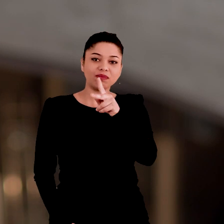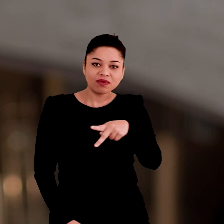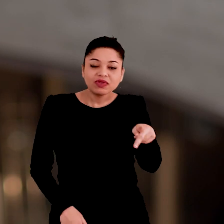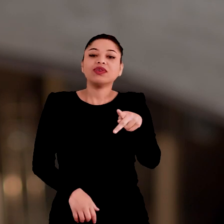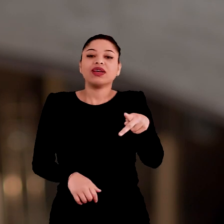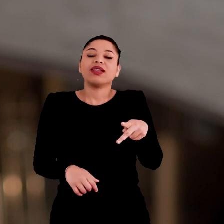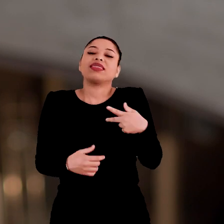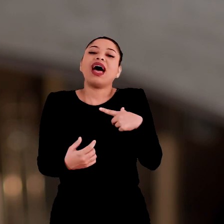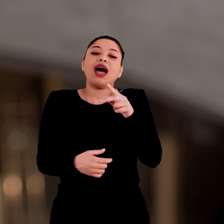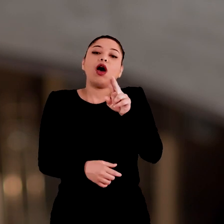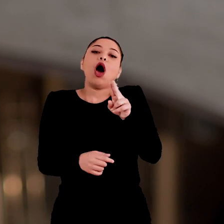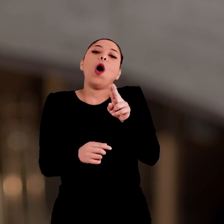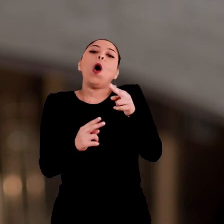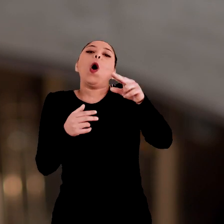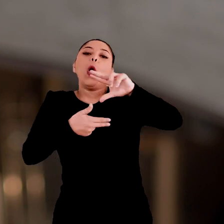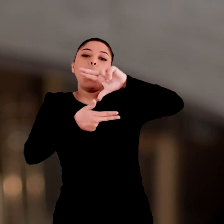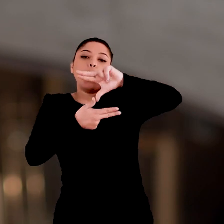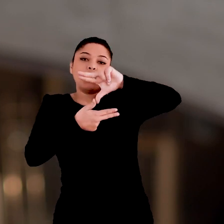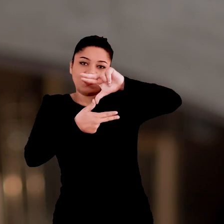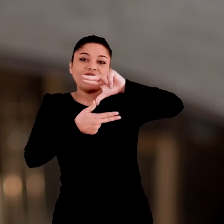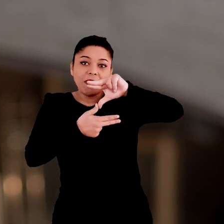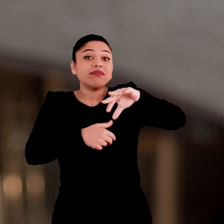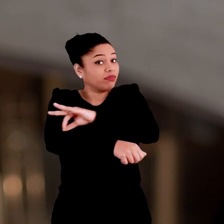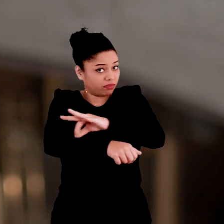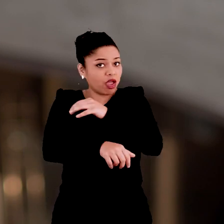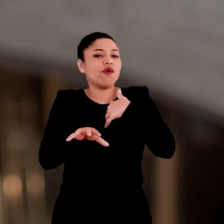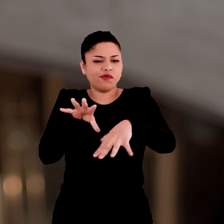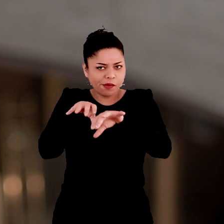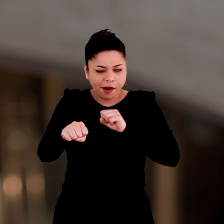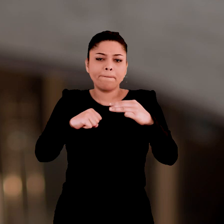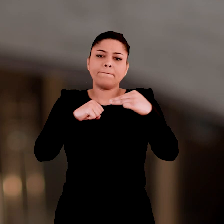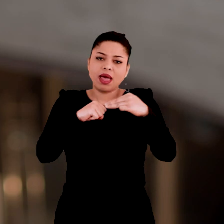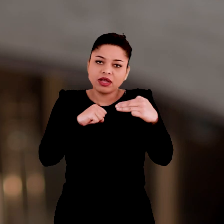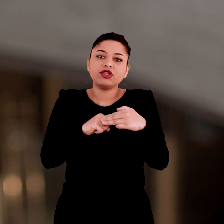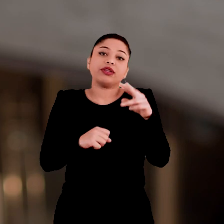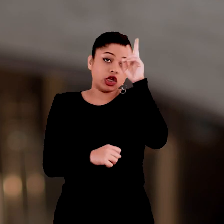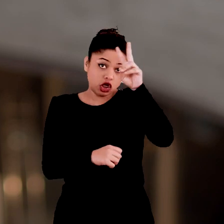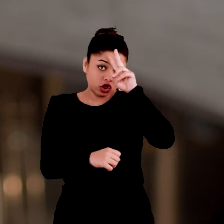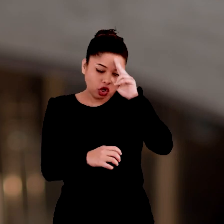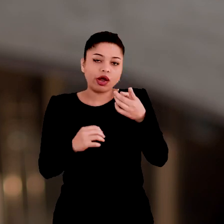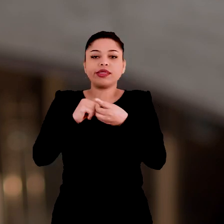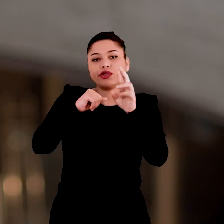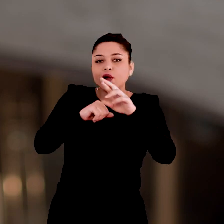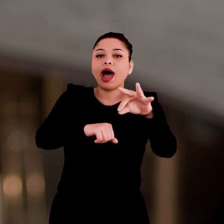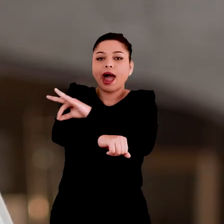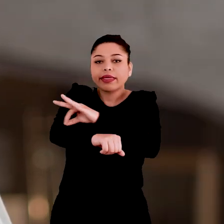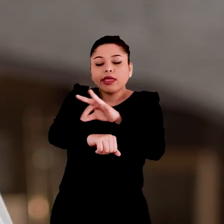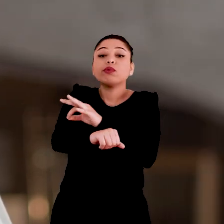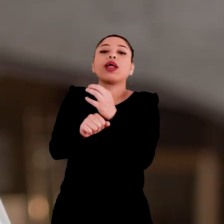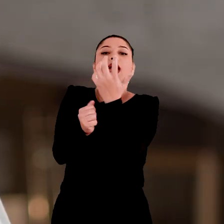formada em Arquitetura e Urbanismo, mestre em História, doutora em Arquitetura e Urbanismo, e venho atuando desde que me formei